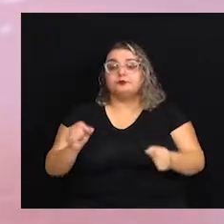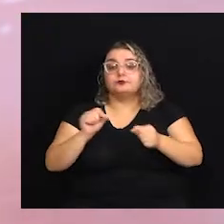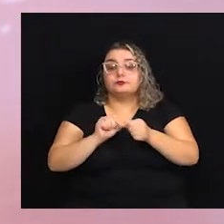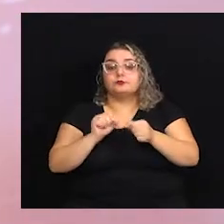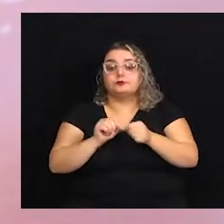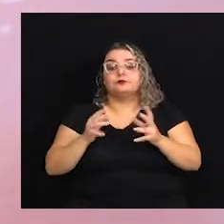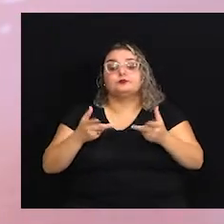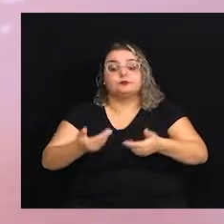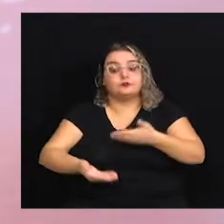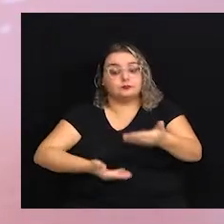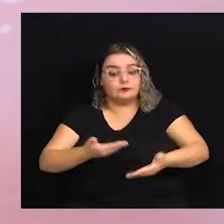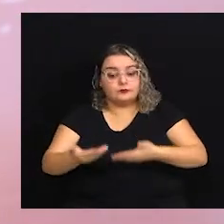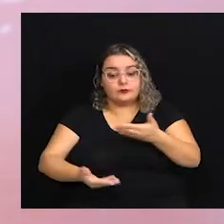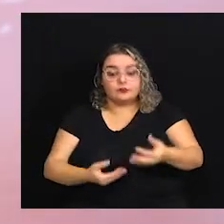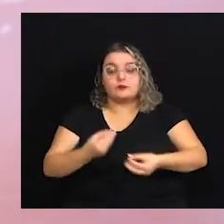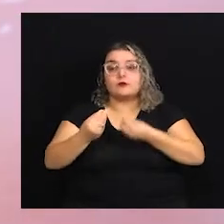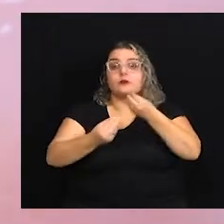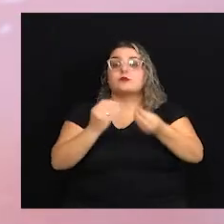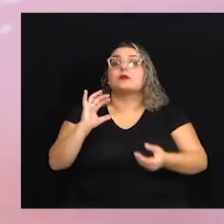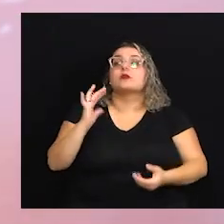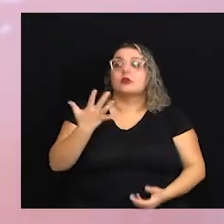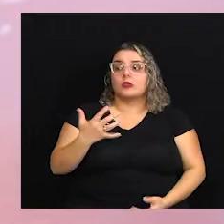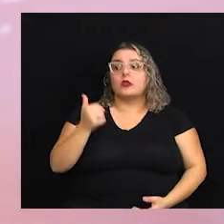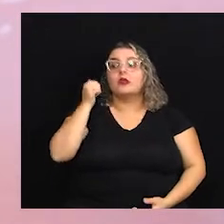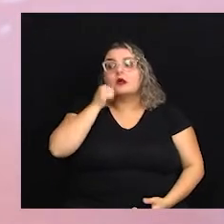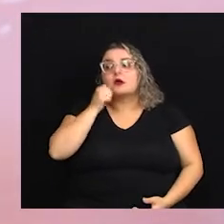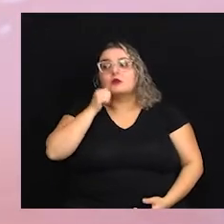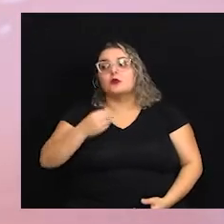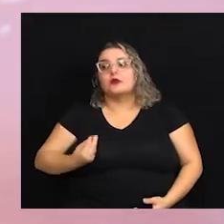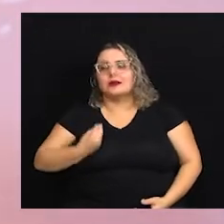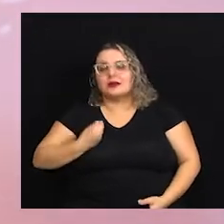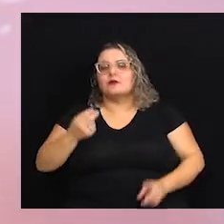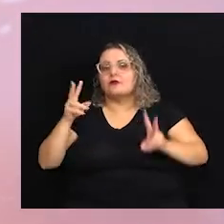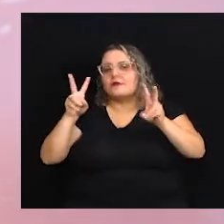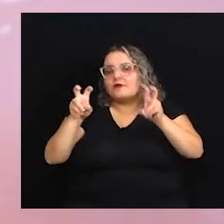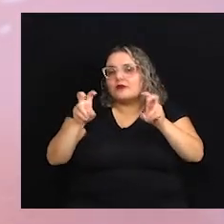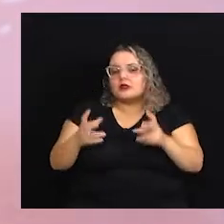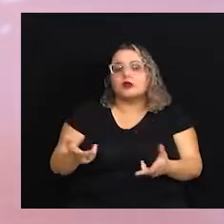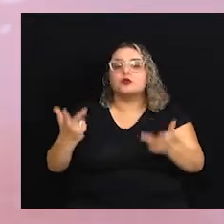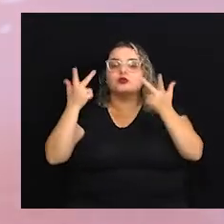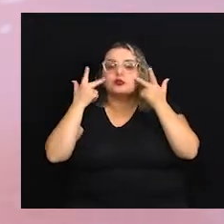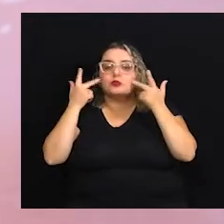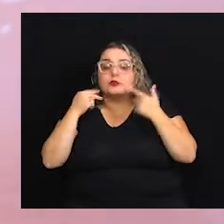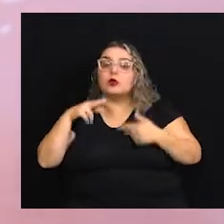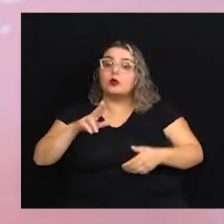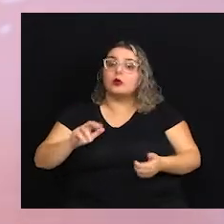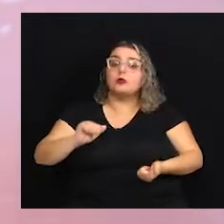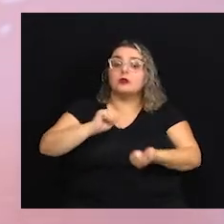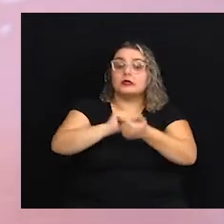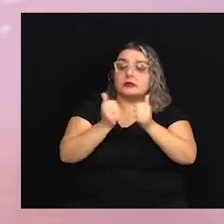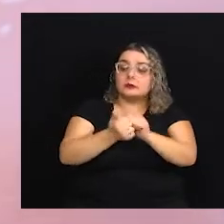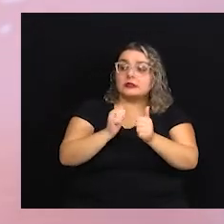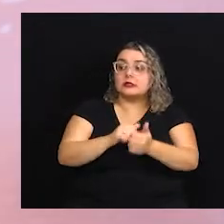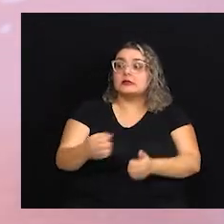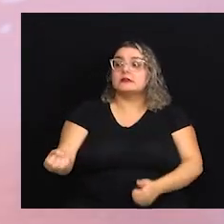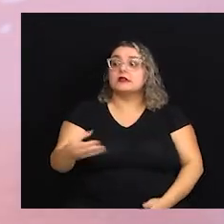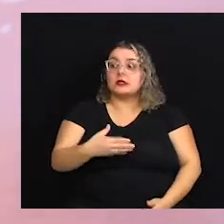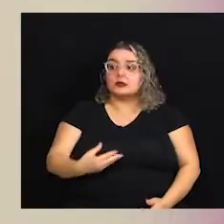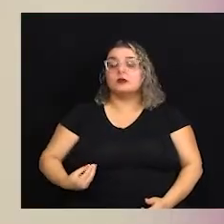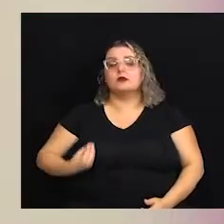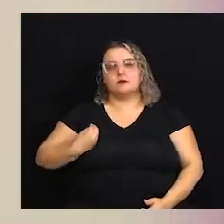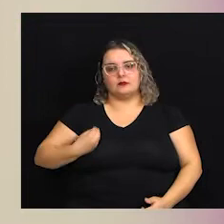disso, fazendo todo o tratamento, como que funciona? A mulher volta a ter aquela vida normal ou ela tem que se adaptar a essa nova fase da